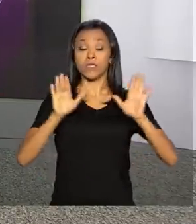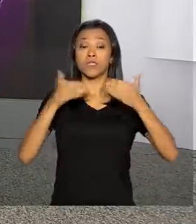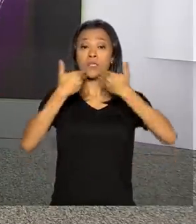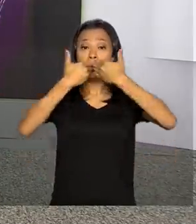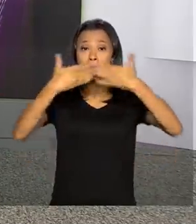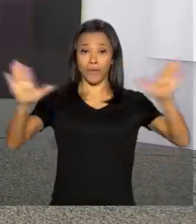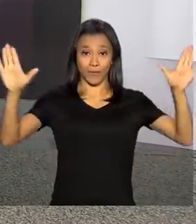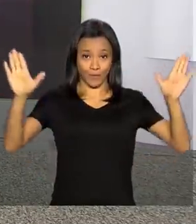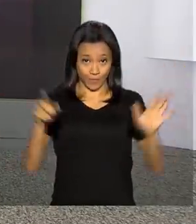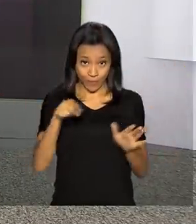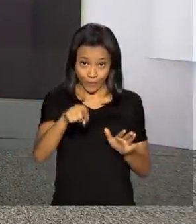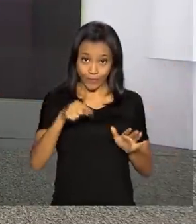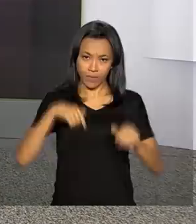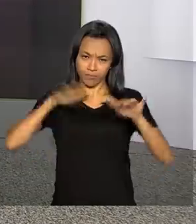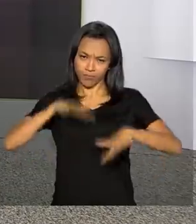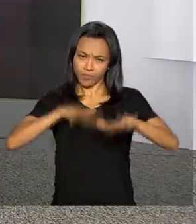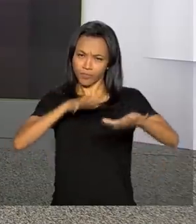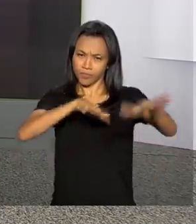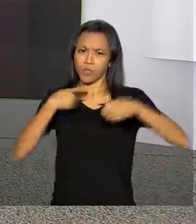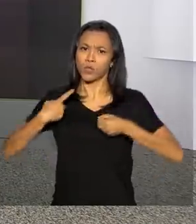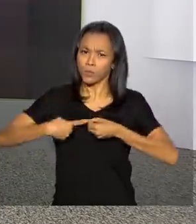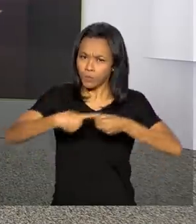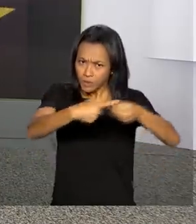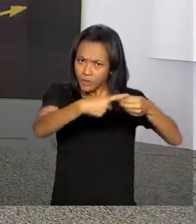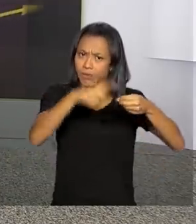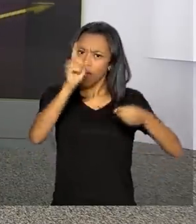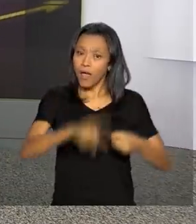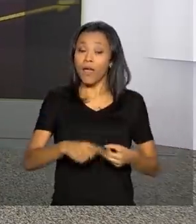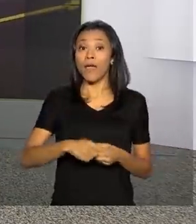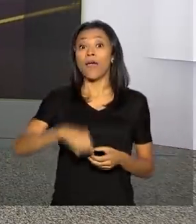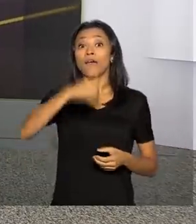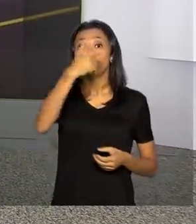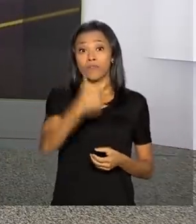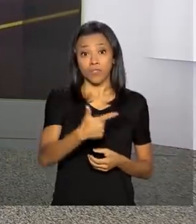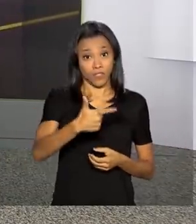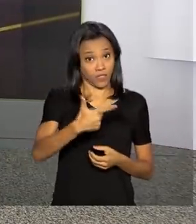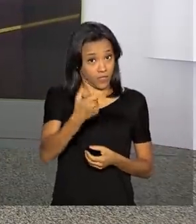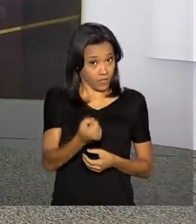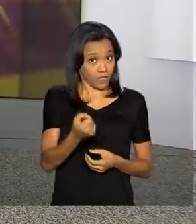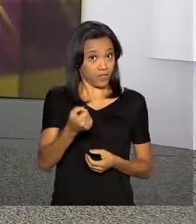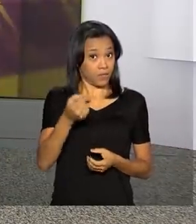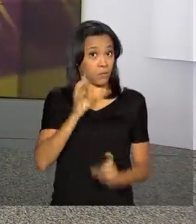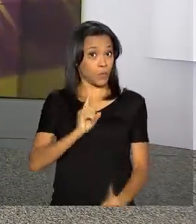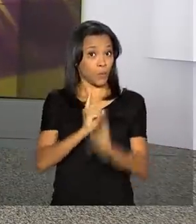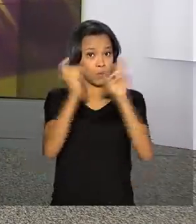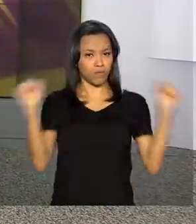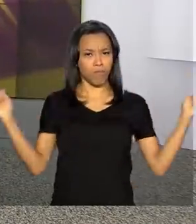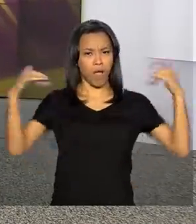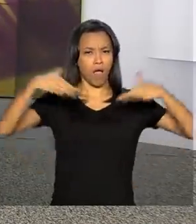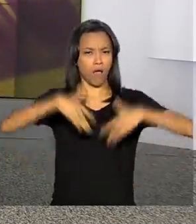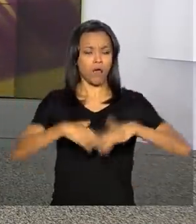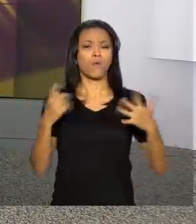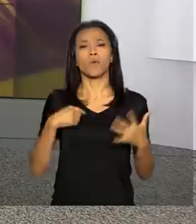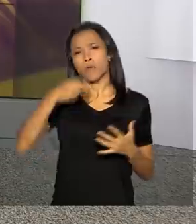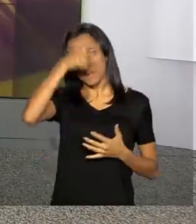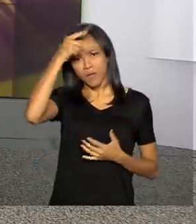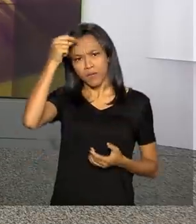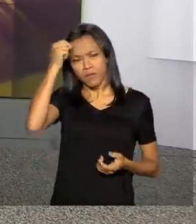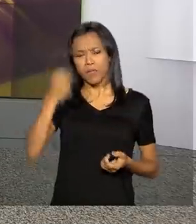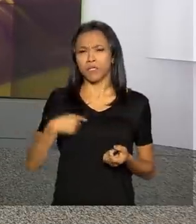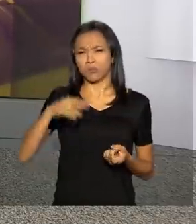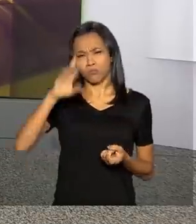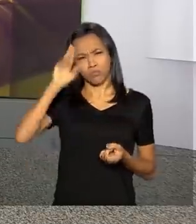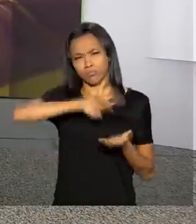Marcha Brasília em defesa dos municípios. Essa é a 22ª edição do evento, que reúne gestores municipais de todo o